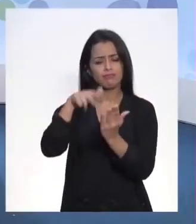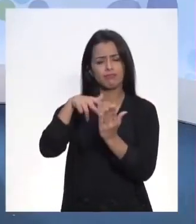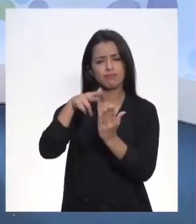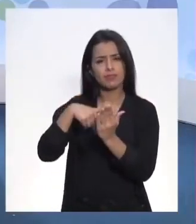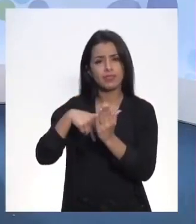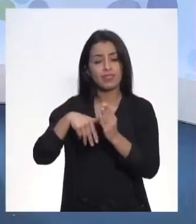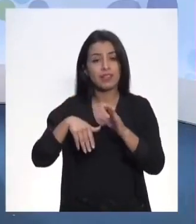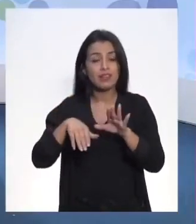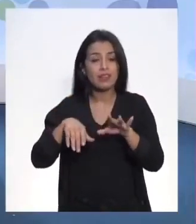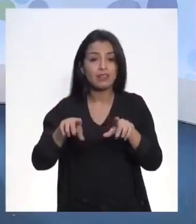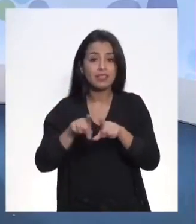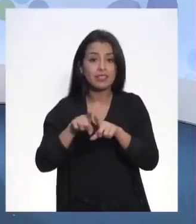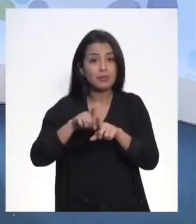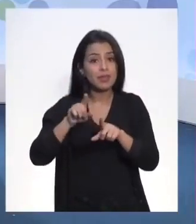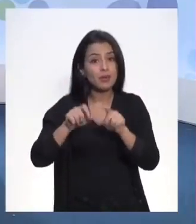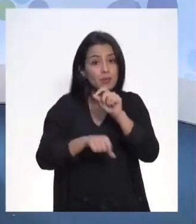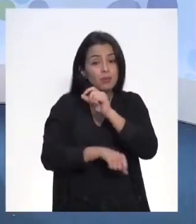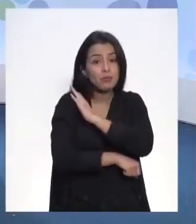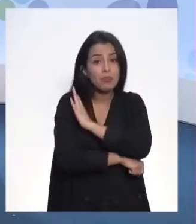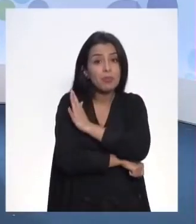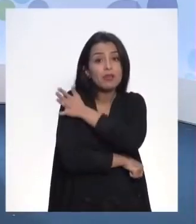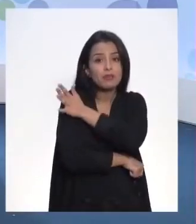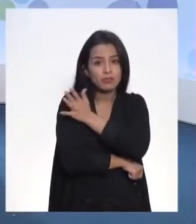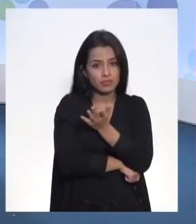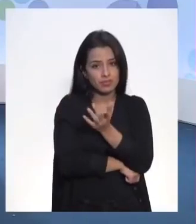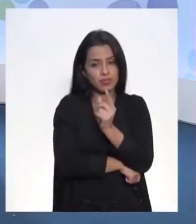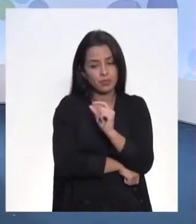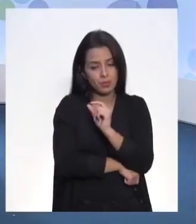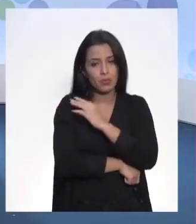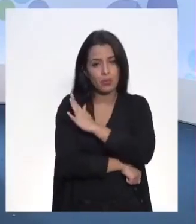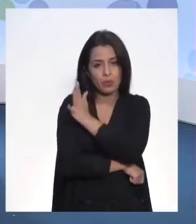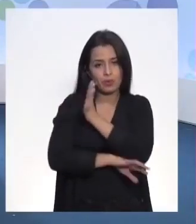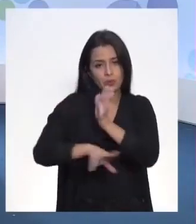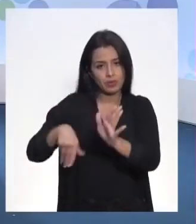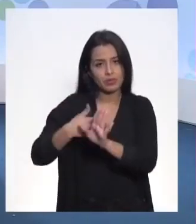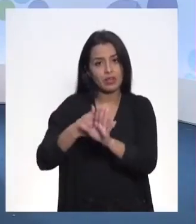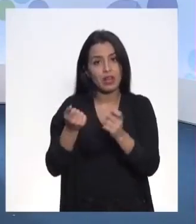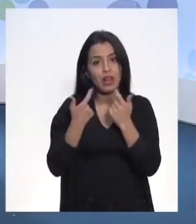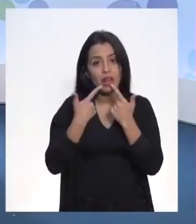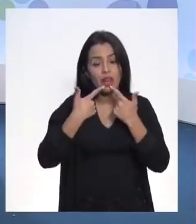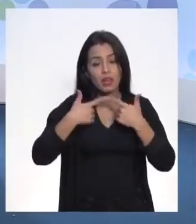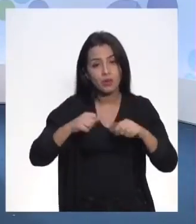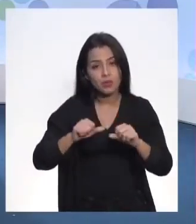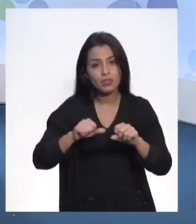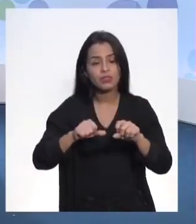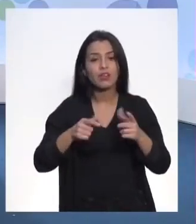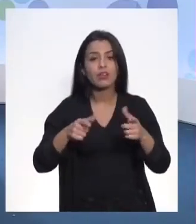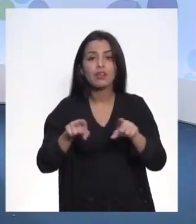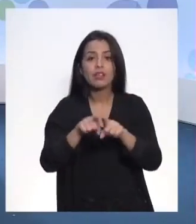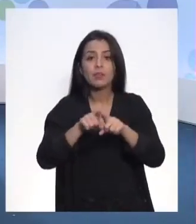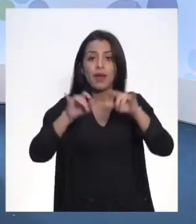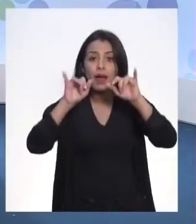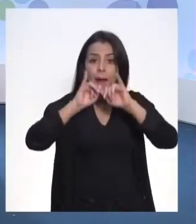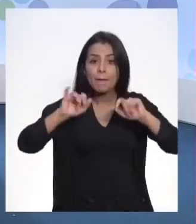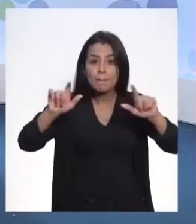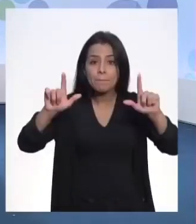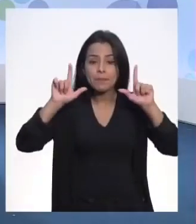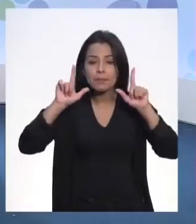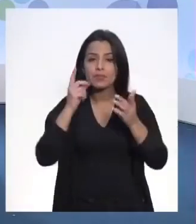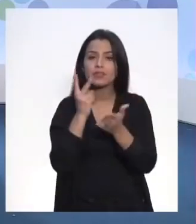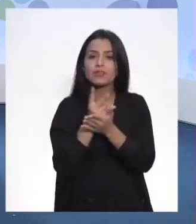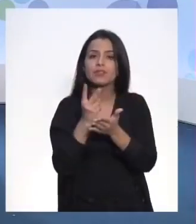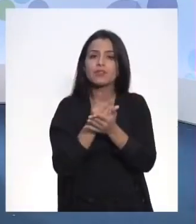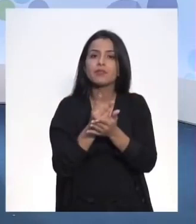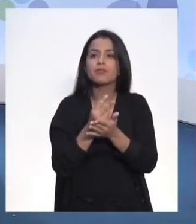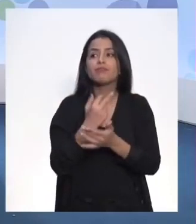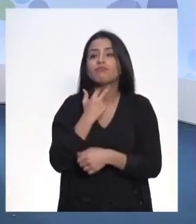que a gente falou, é um pouco de preconceito, tem um pouco de preconceito linguístico, e como muito a mídia coloca o sotaque.